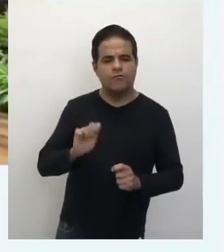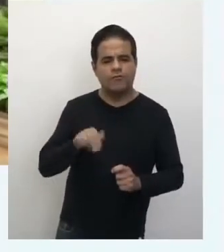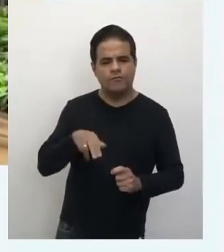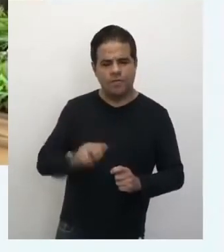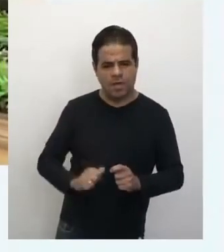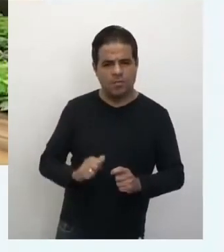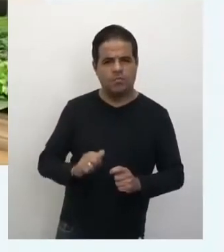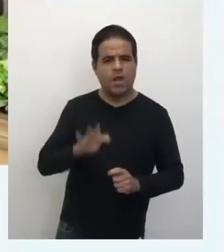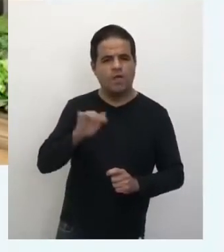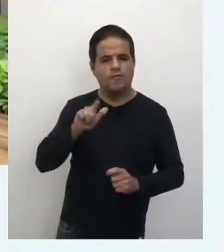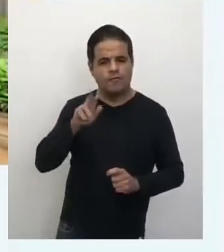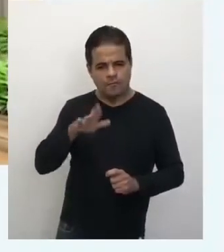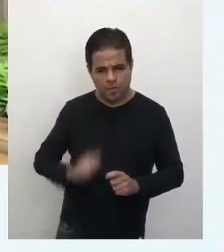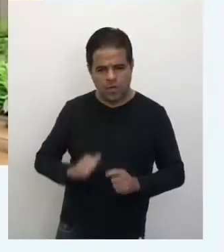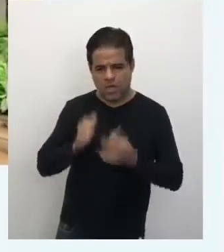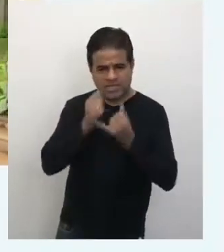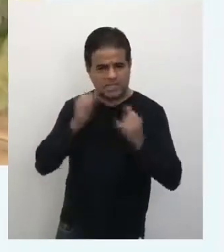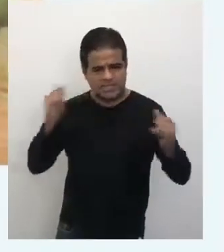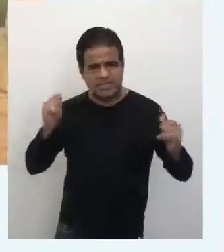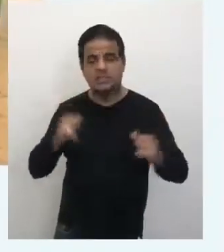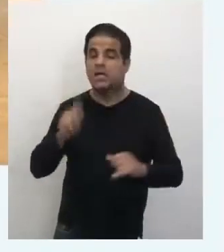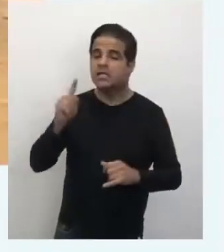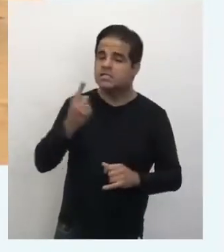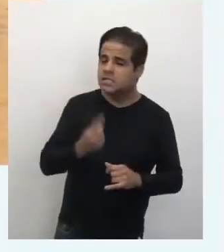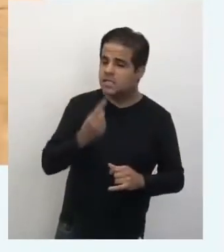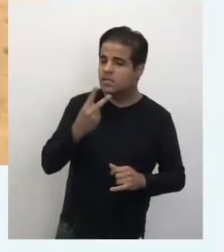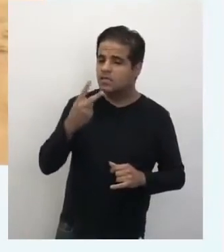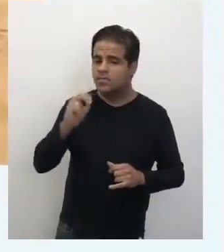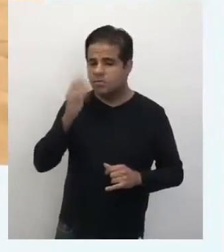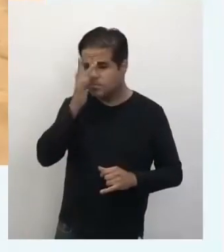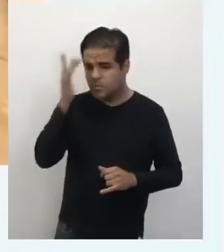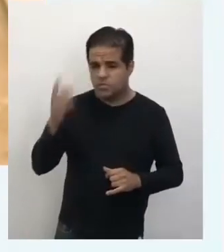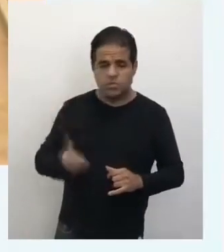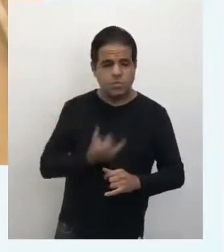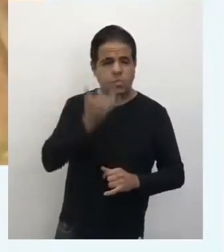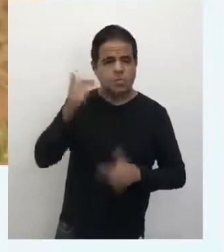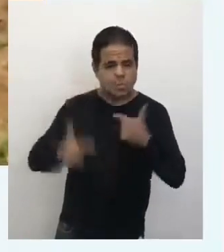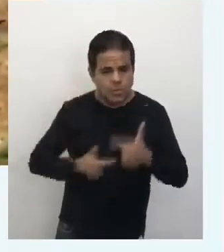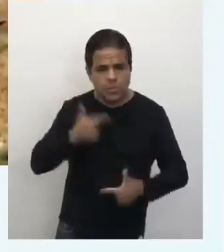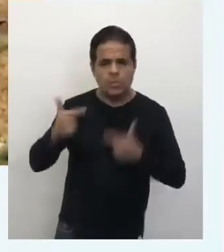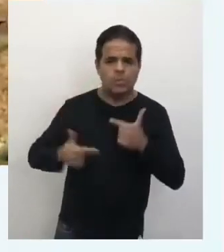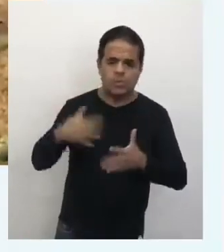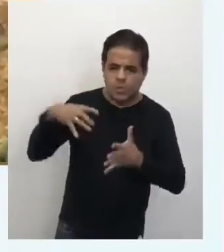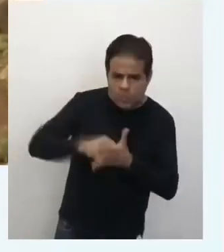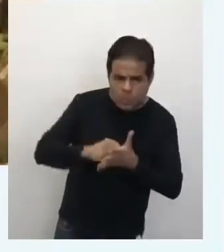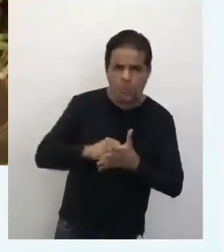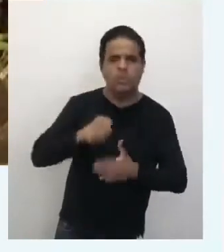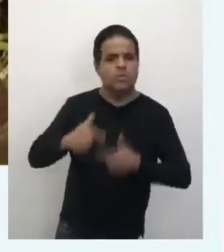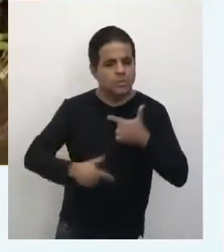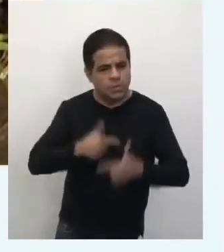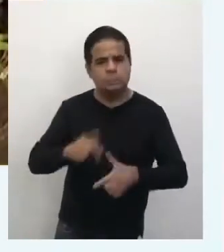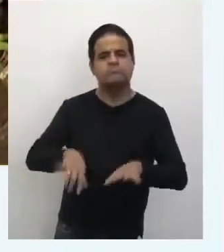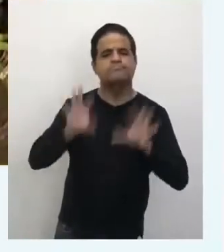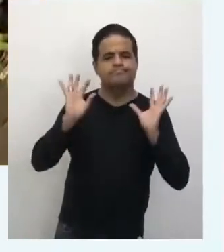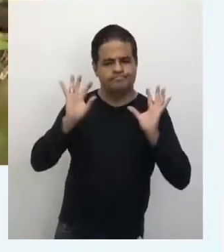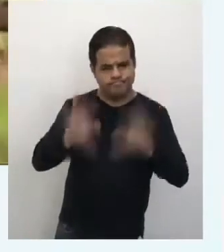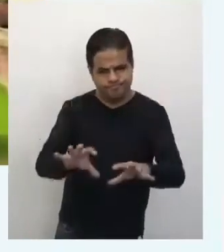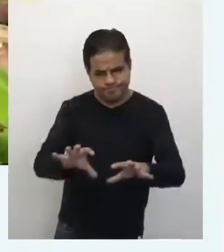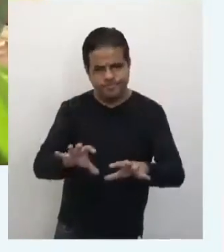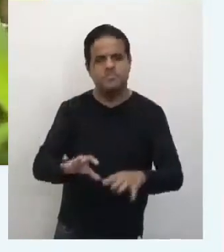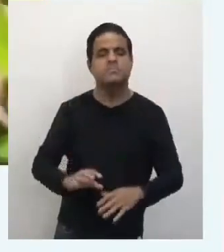Energia. Aqui, uma equipe de 120 pessoas trabalha para cadastrar as espécies de animais e de plantas que serão afetados pela